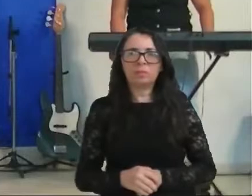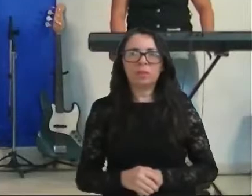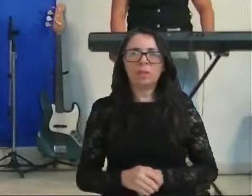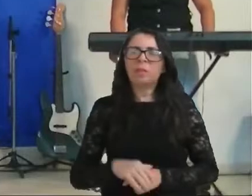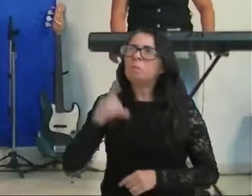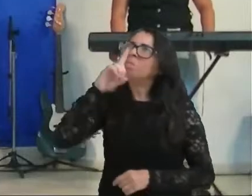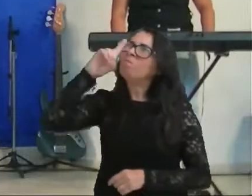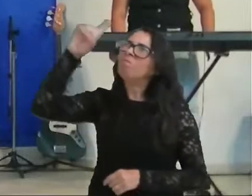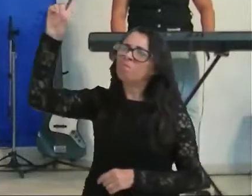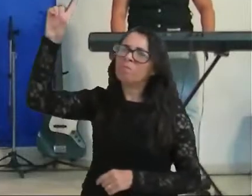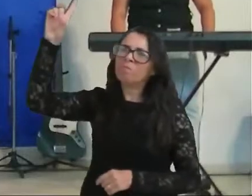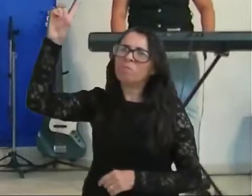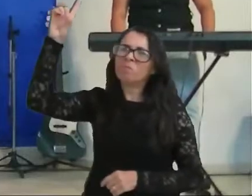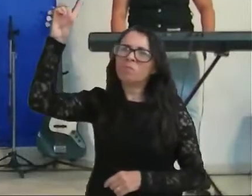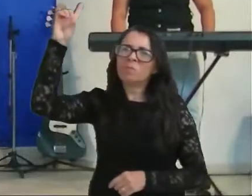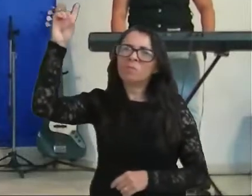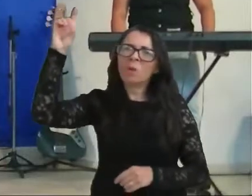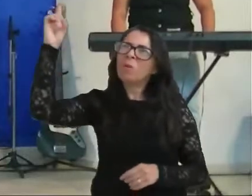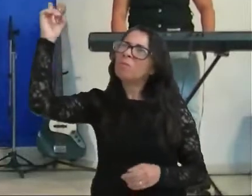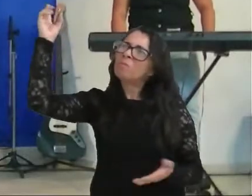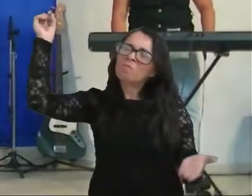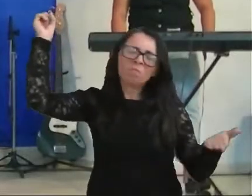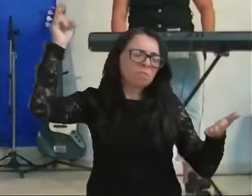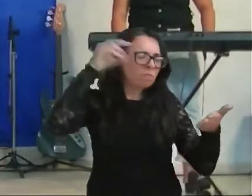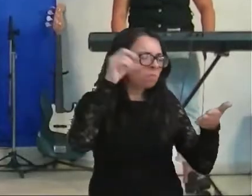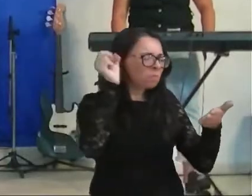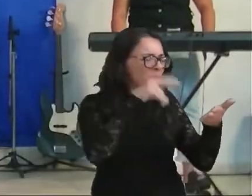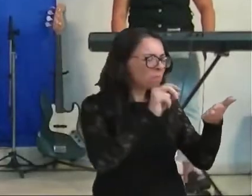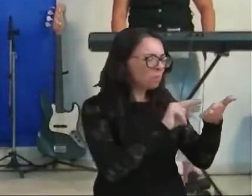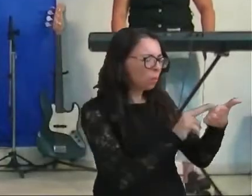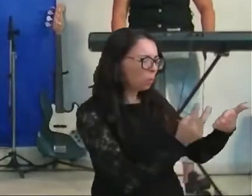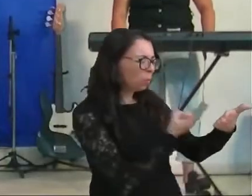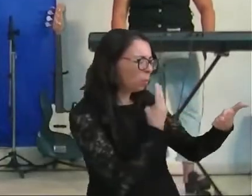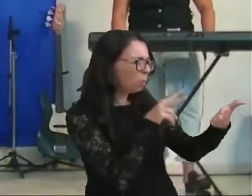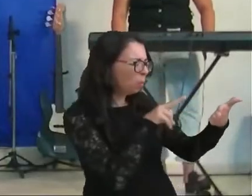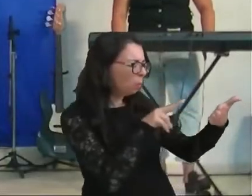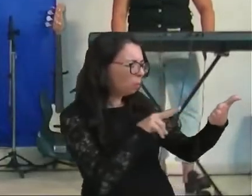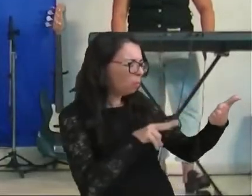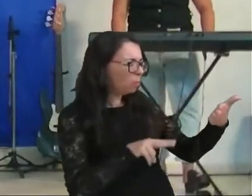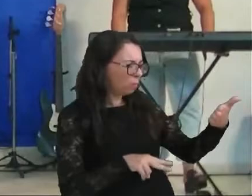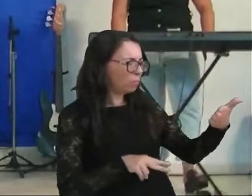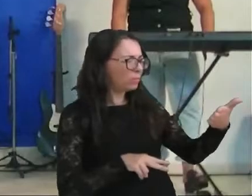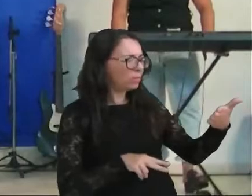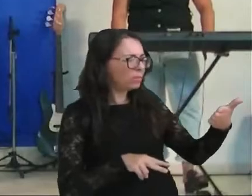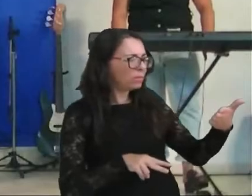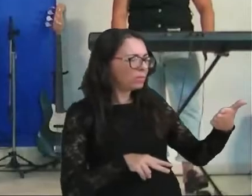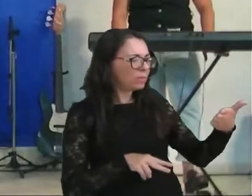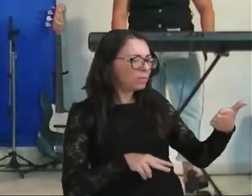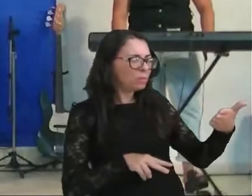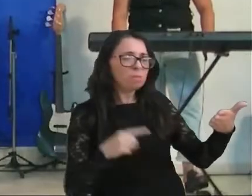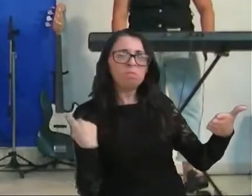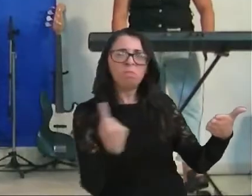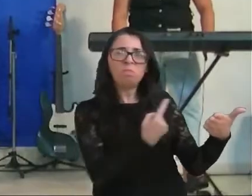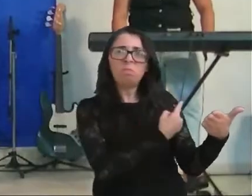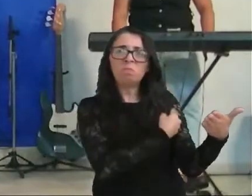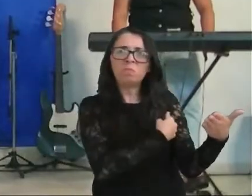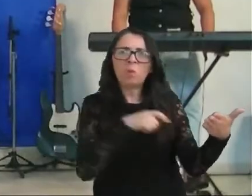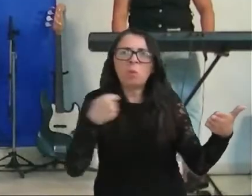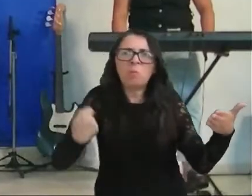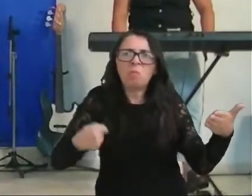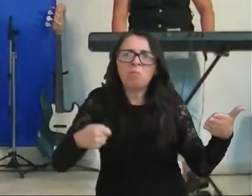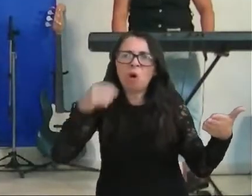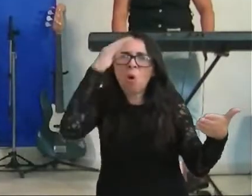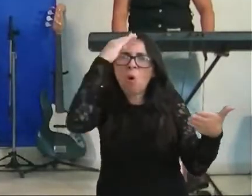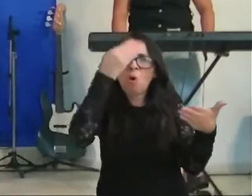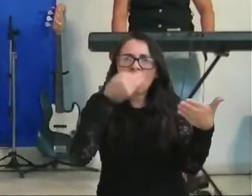aflições, passaríamos por dificuldade. Que nós possamos cada vez mais depositarmos a nossa fé, a nossa